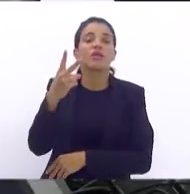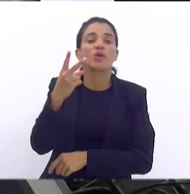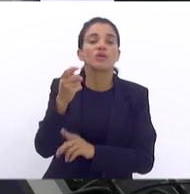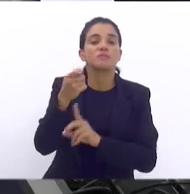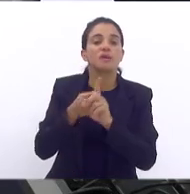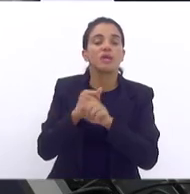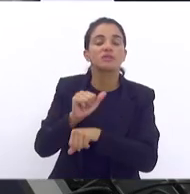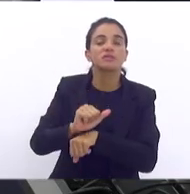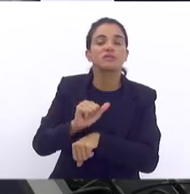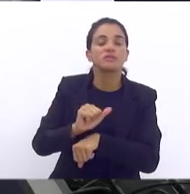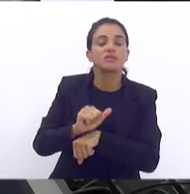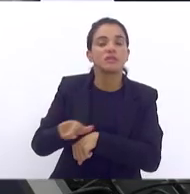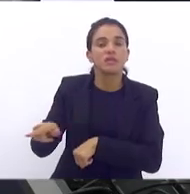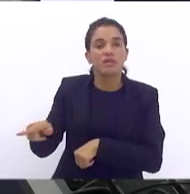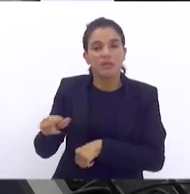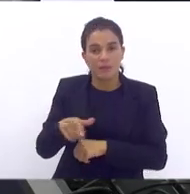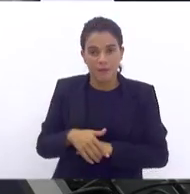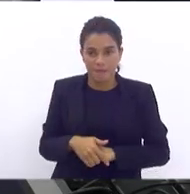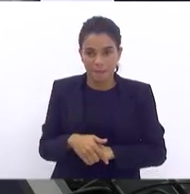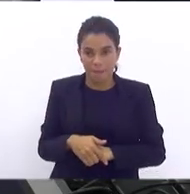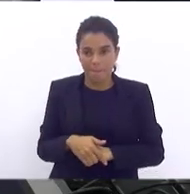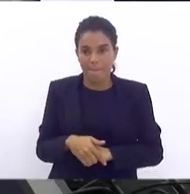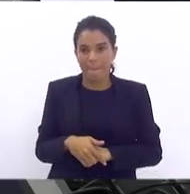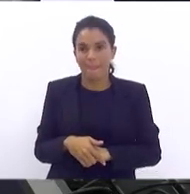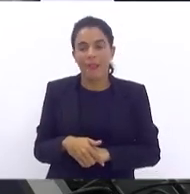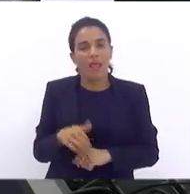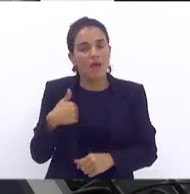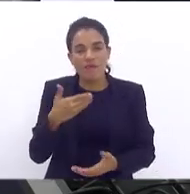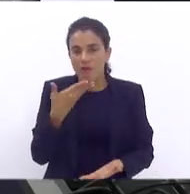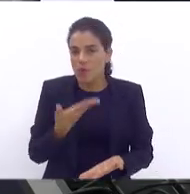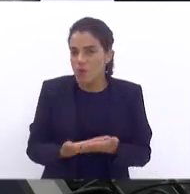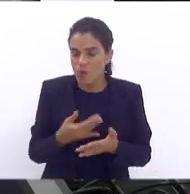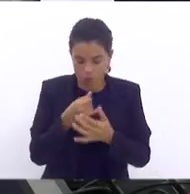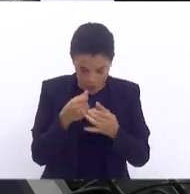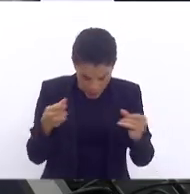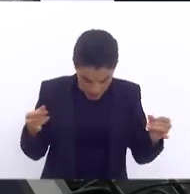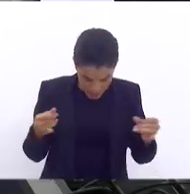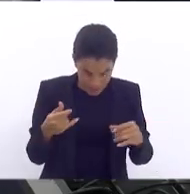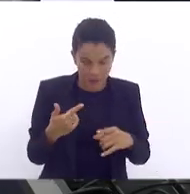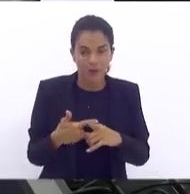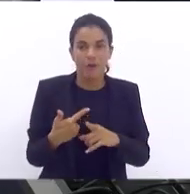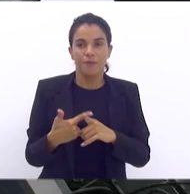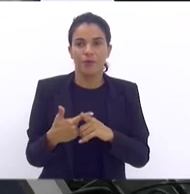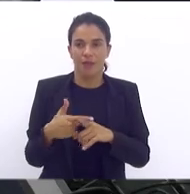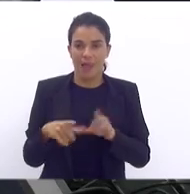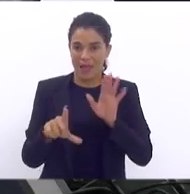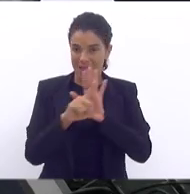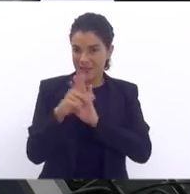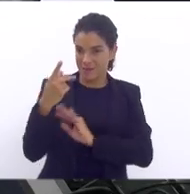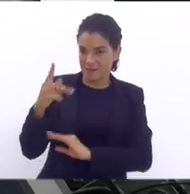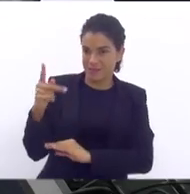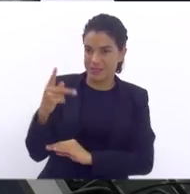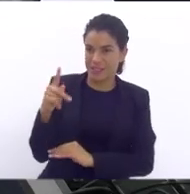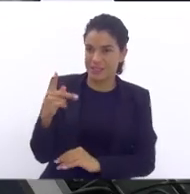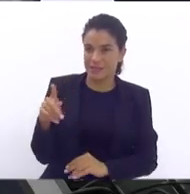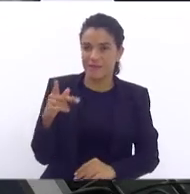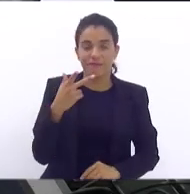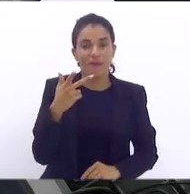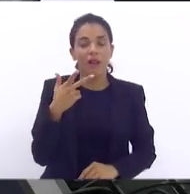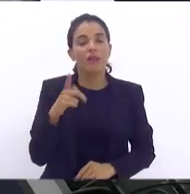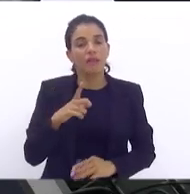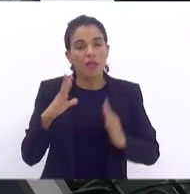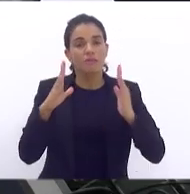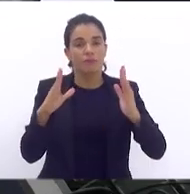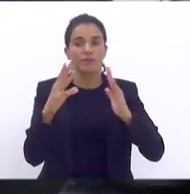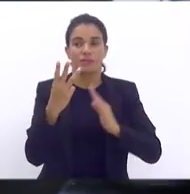lá, trazendo transtorno para a população. Eu fico estarrecida porque aqui no regulamento de vocês, que é a lei orgânica de vocês do Tribunal Marítimo, diz bem claro que tem